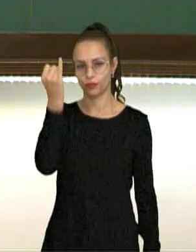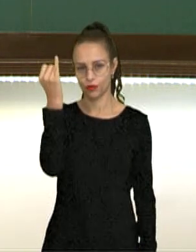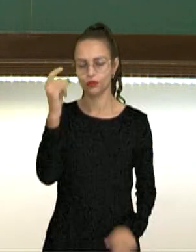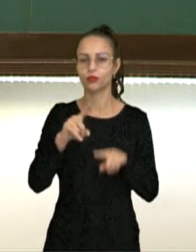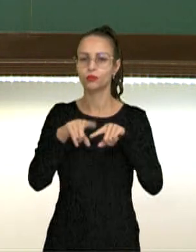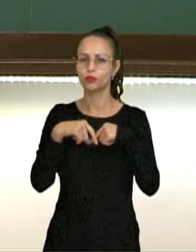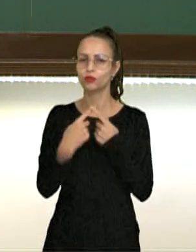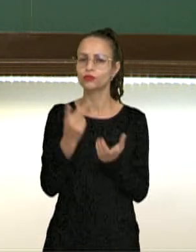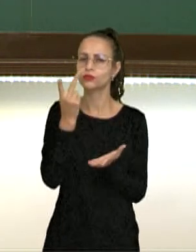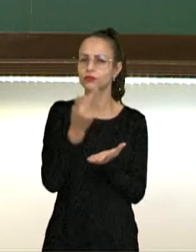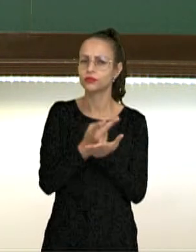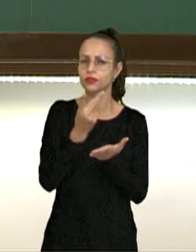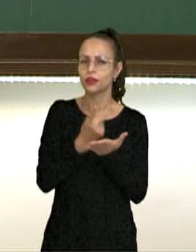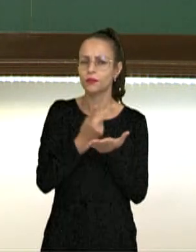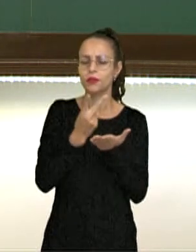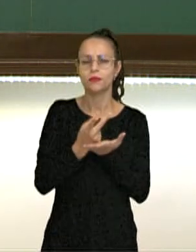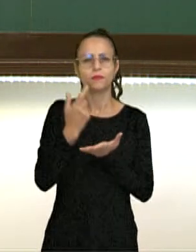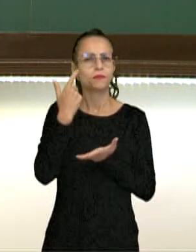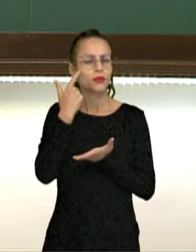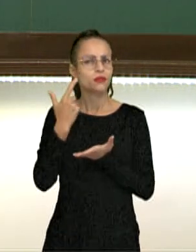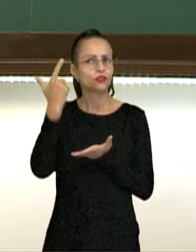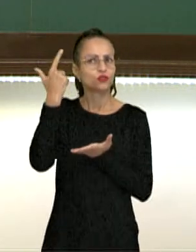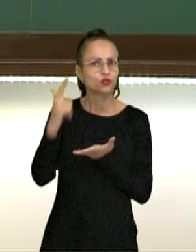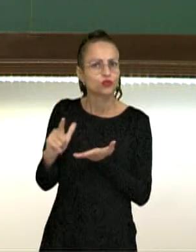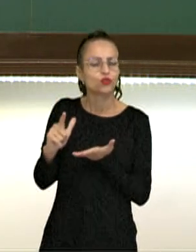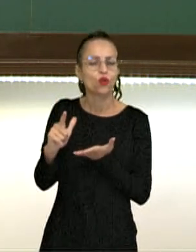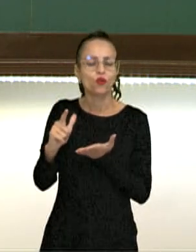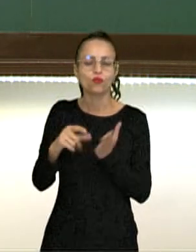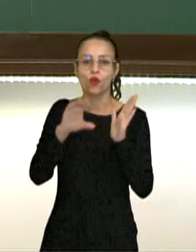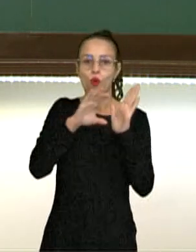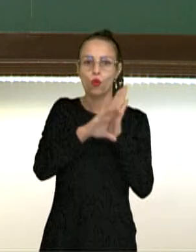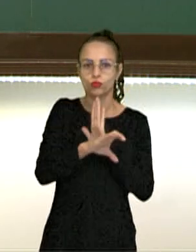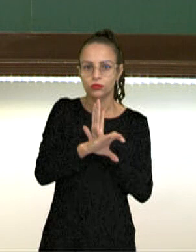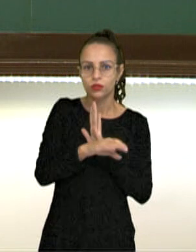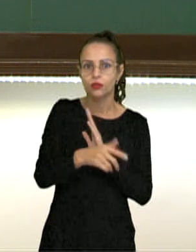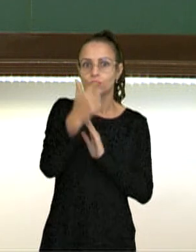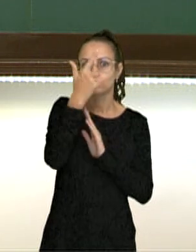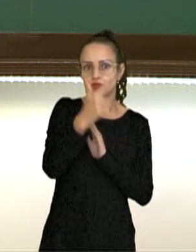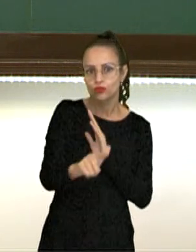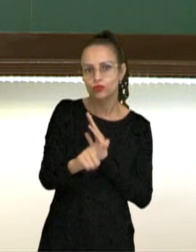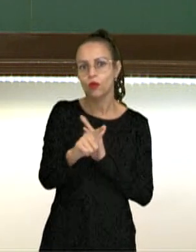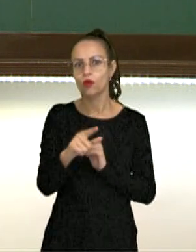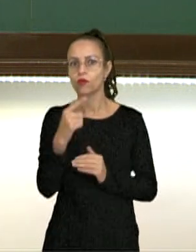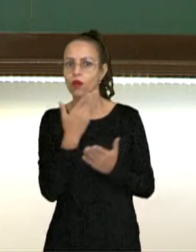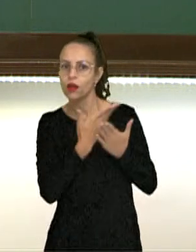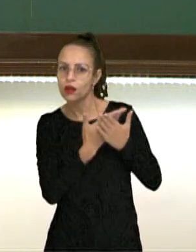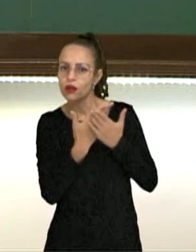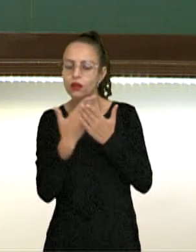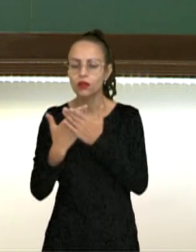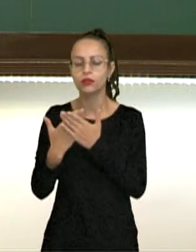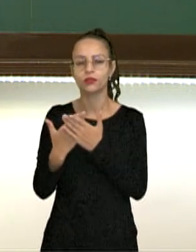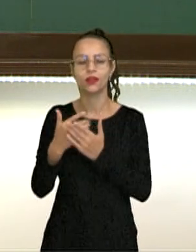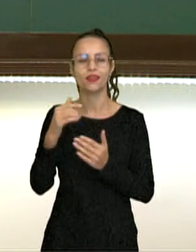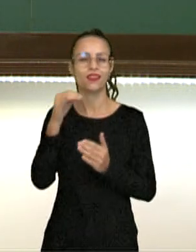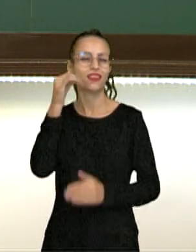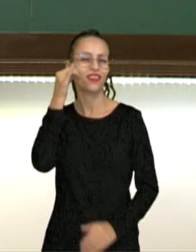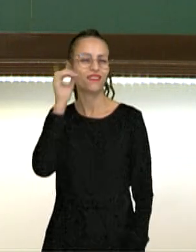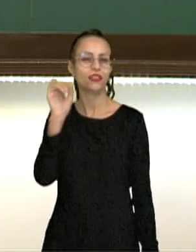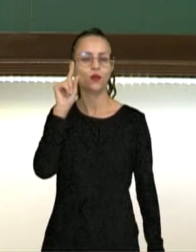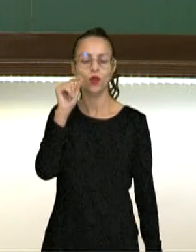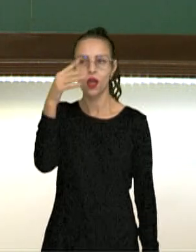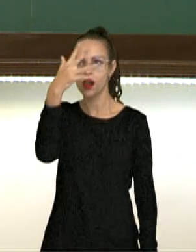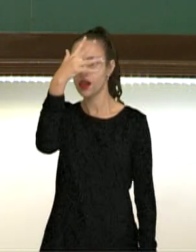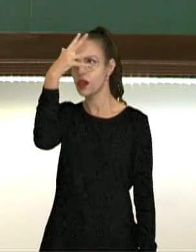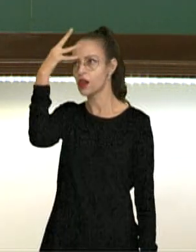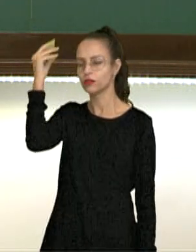sempre repensar e retomar esses conhecimentos, para que a gente não os perca, né? Para que eles não fiquem